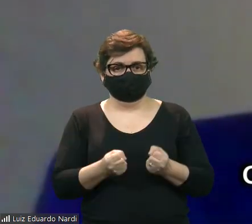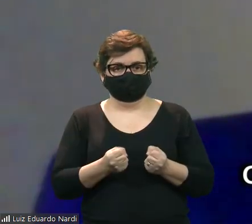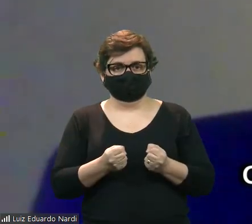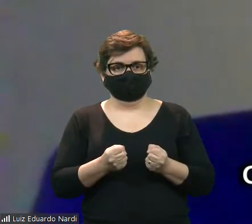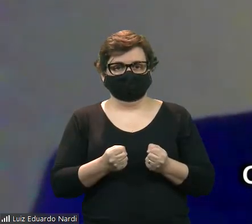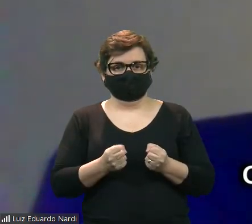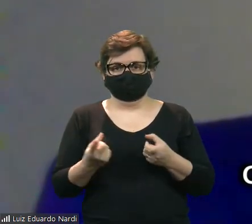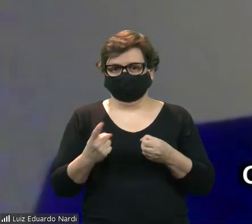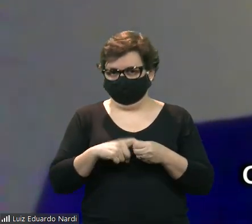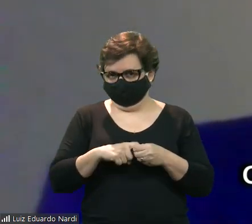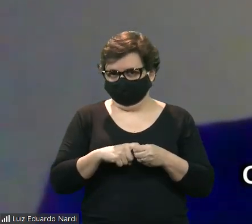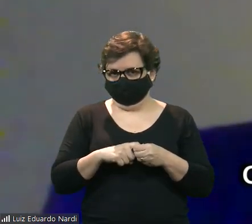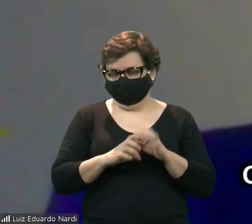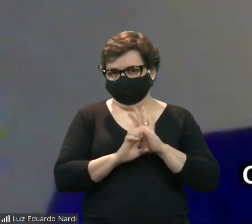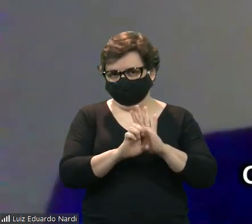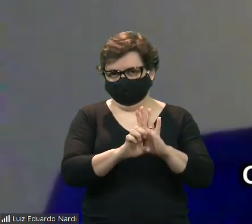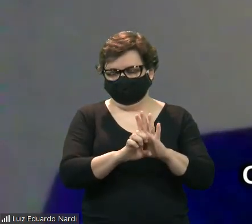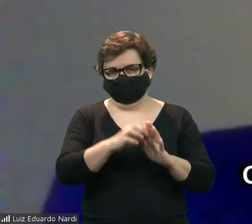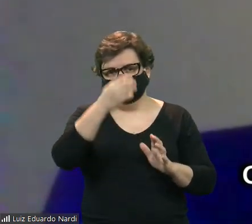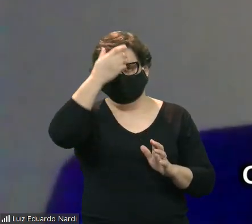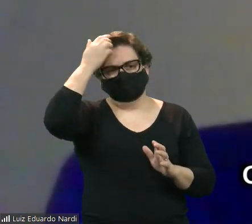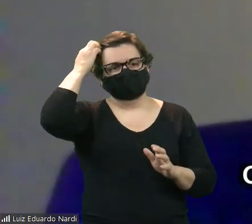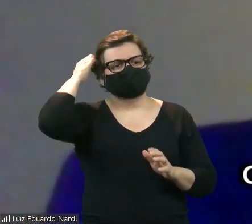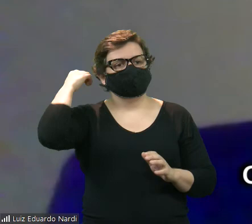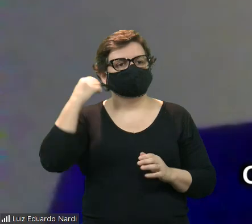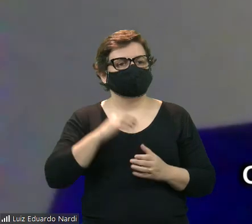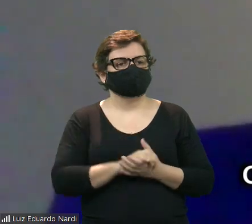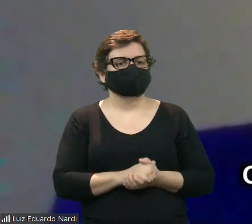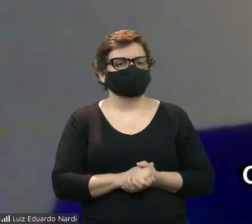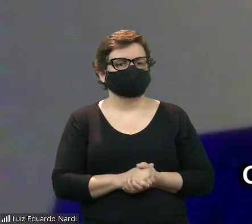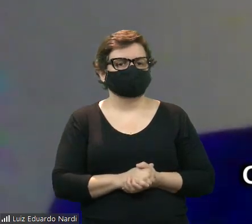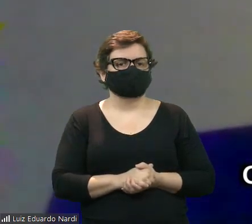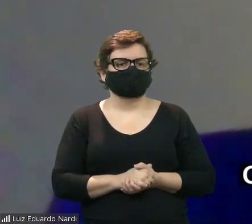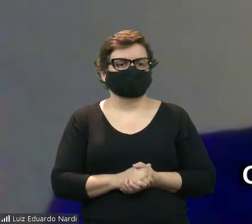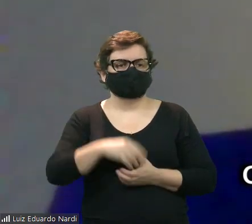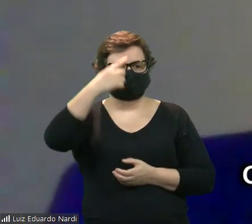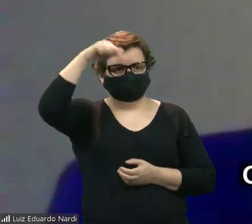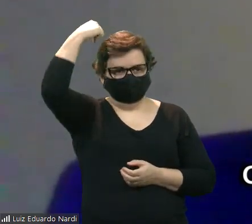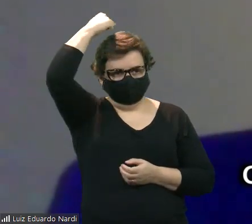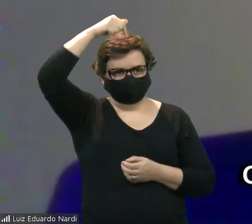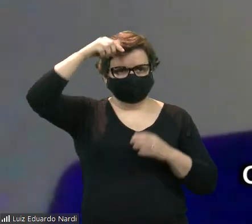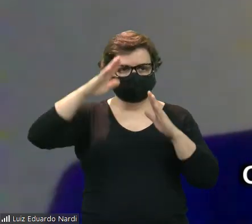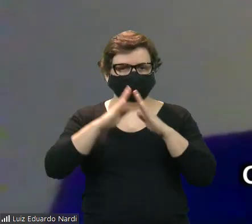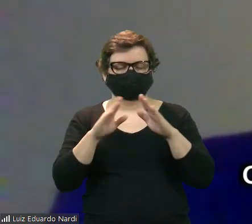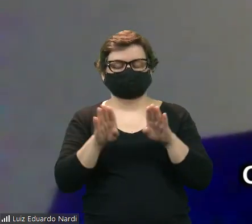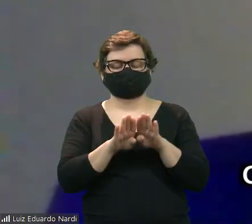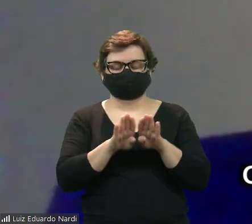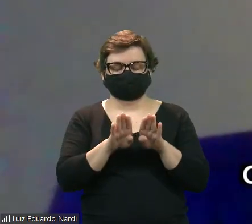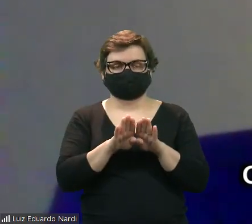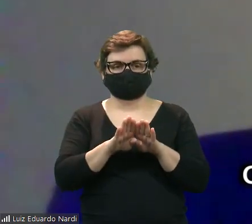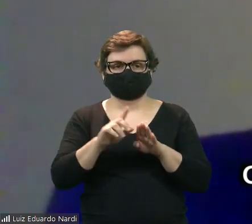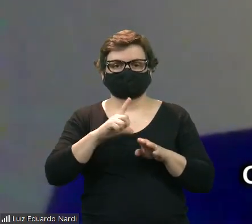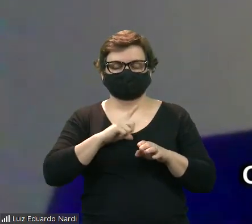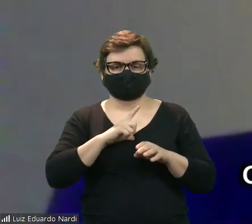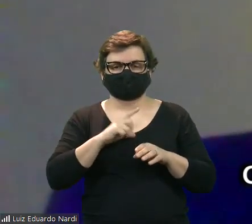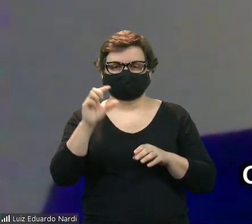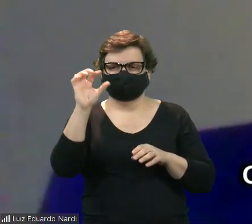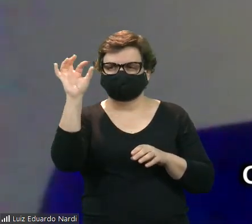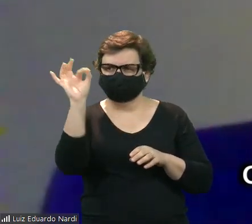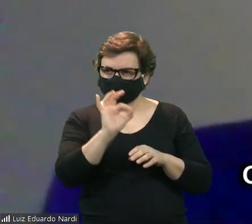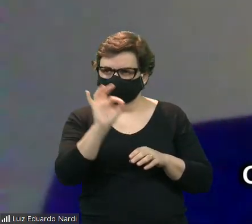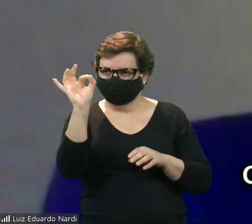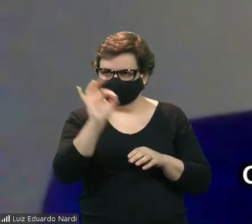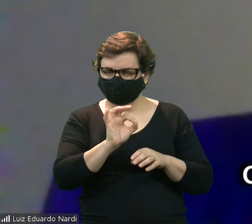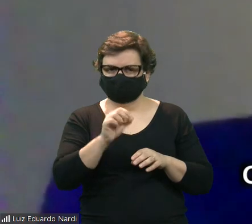de convênios, por exemplo. Tem a Santa Casa também, que apesar de ter lá um percentual grande de